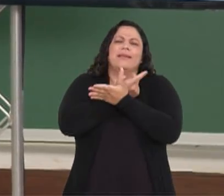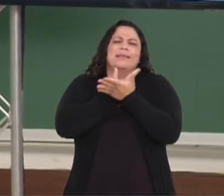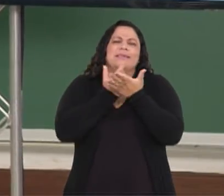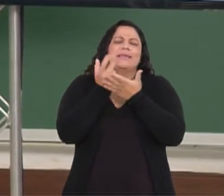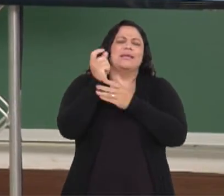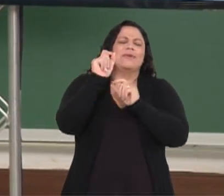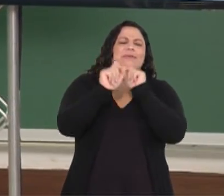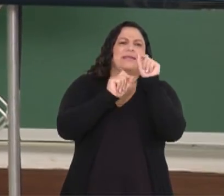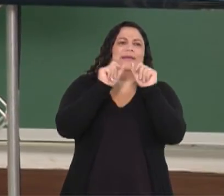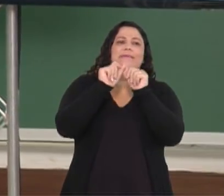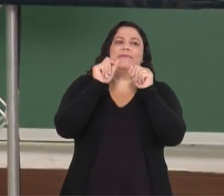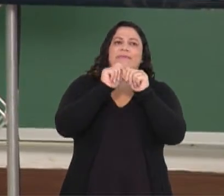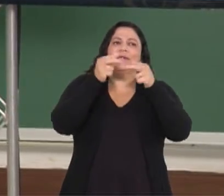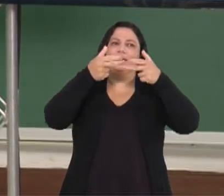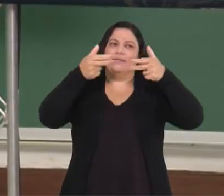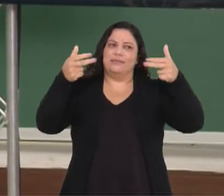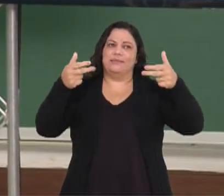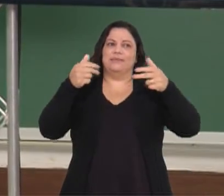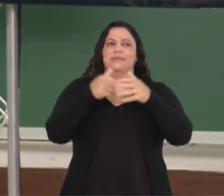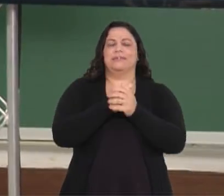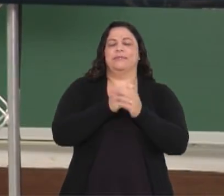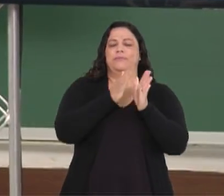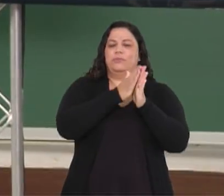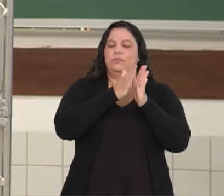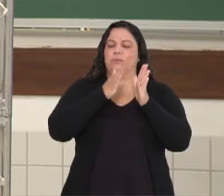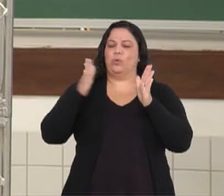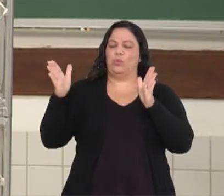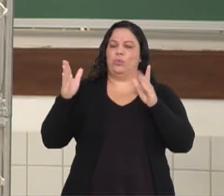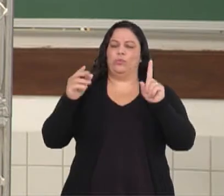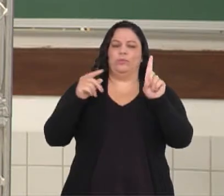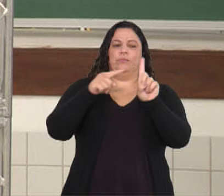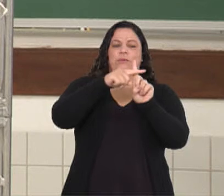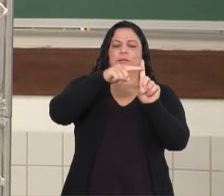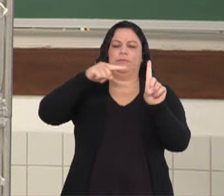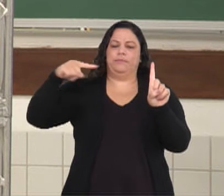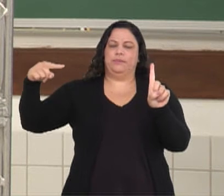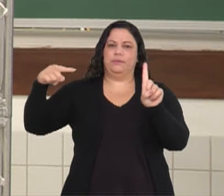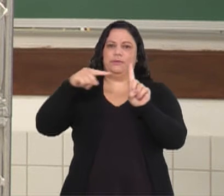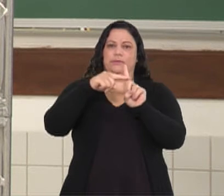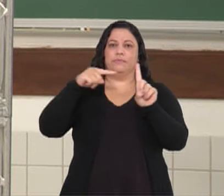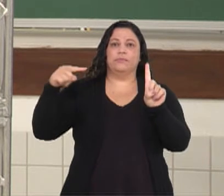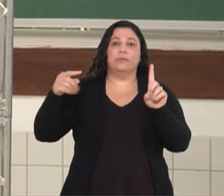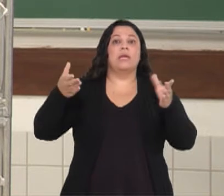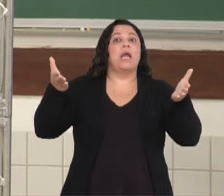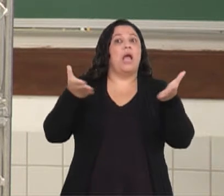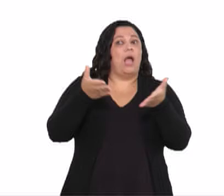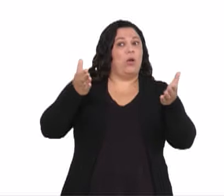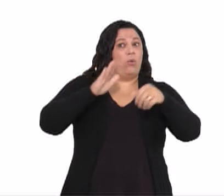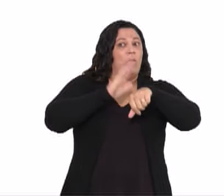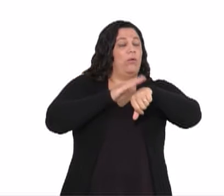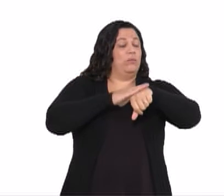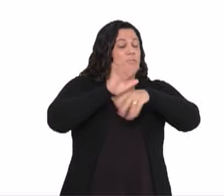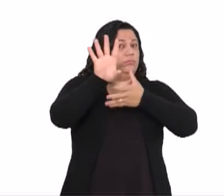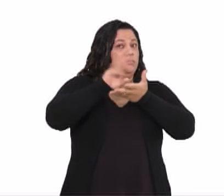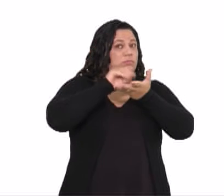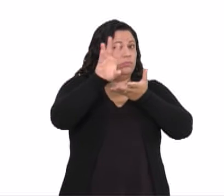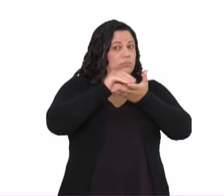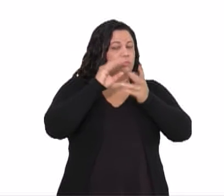e vertical. Vimos isso, copiou. Agora eu vou deixar o segundo slide para você copiar, preste bastante atenção.